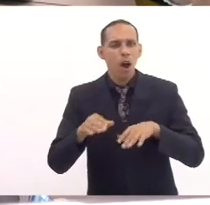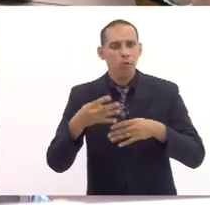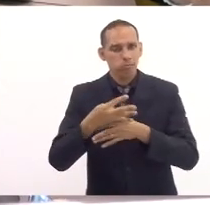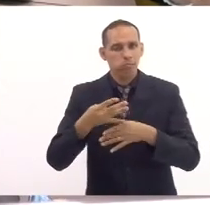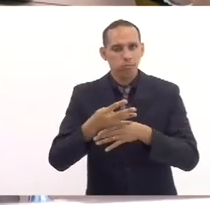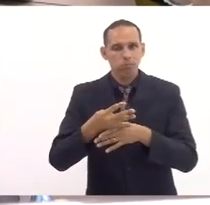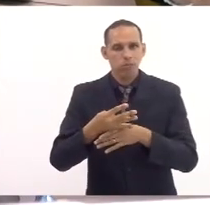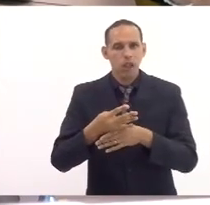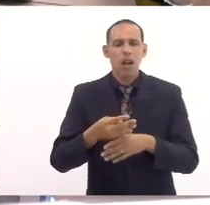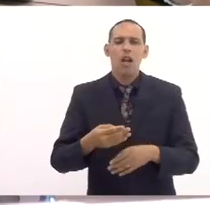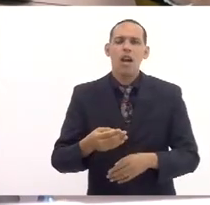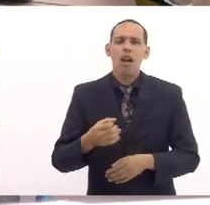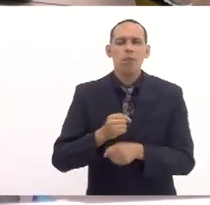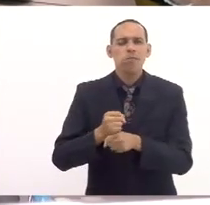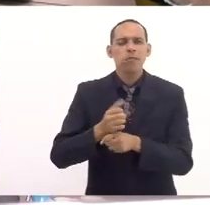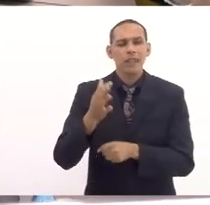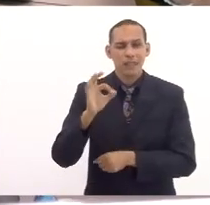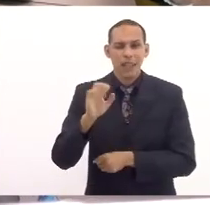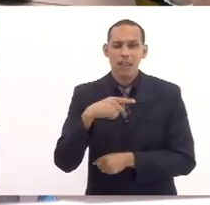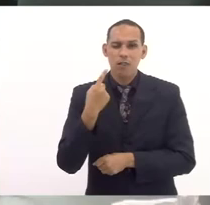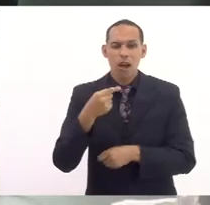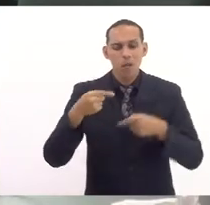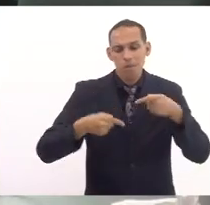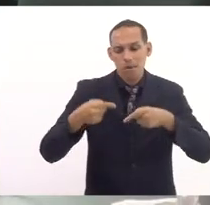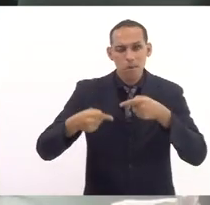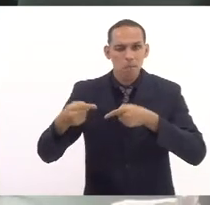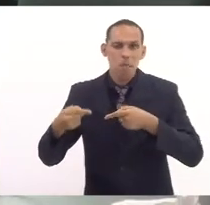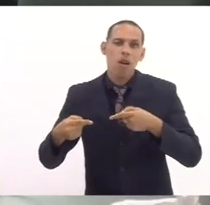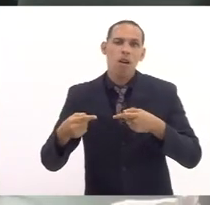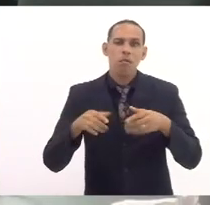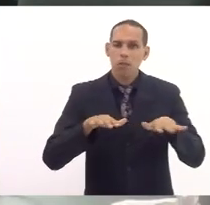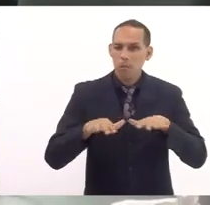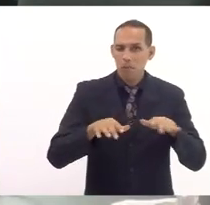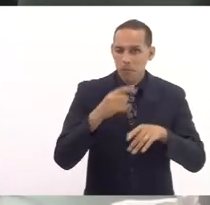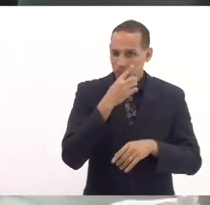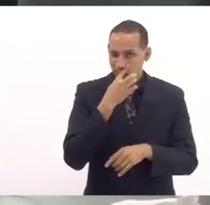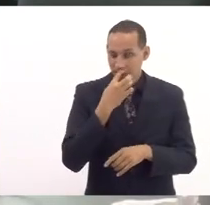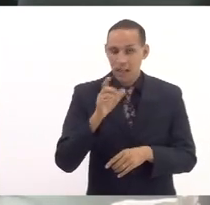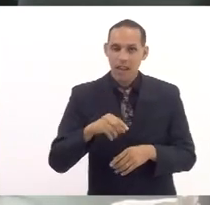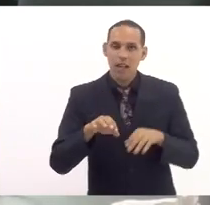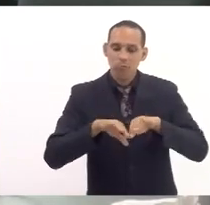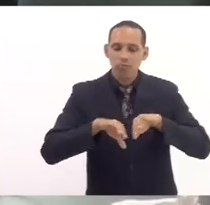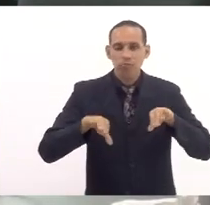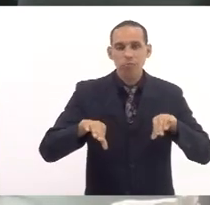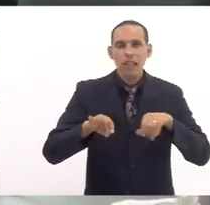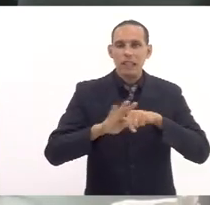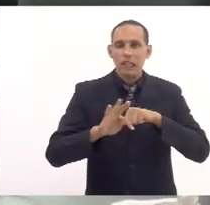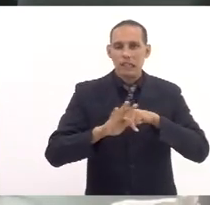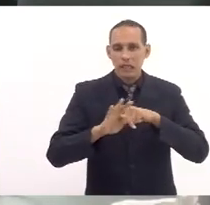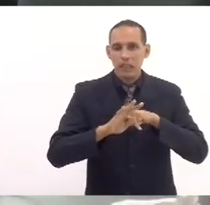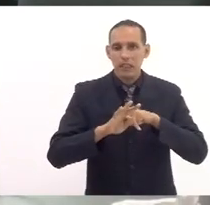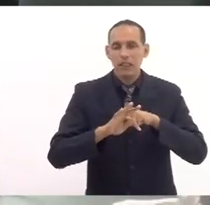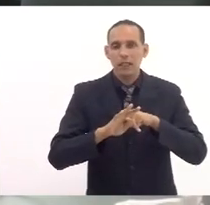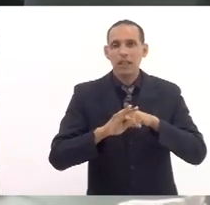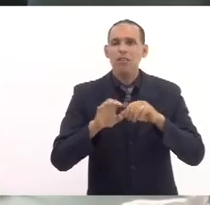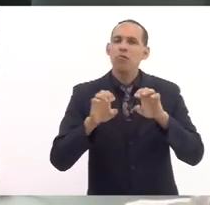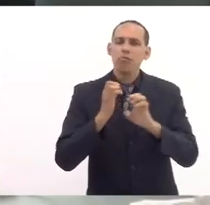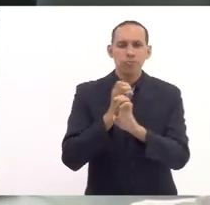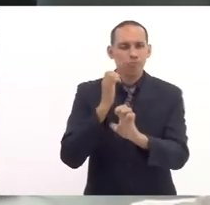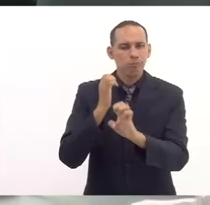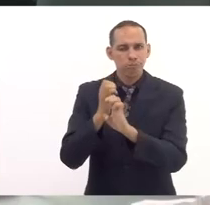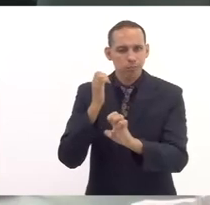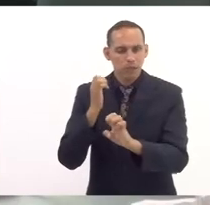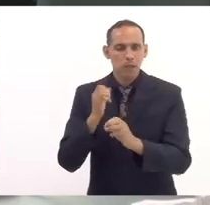há 10 anos discutindo a mobilidade. É uma união da Divisão Técnica de Transporte e Logística do Clube de Engenharia